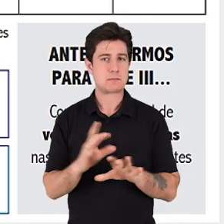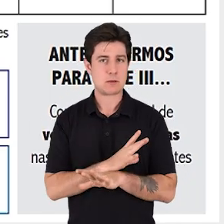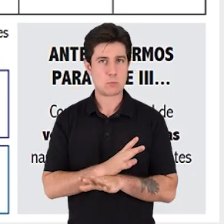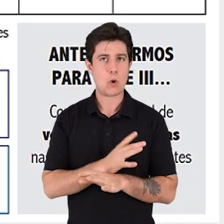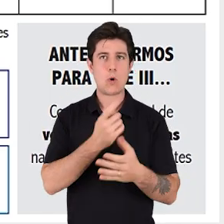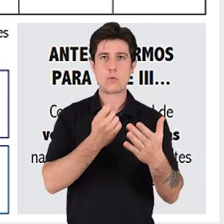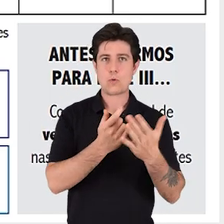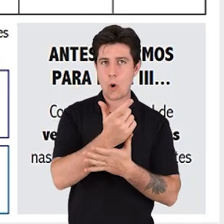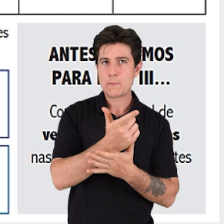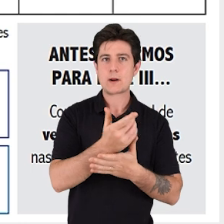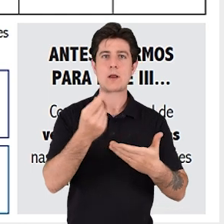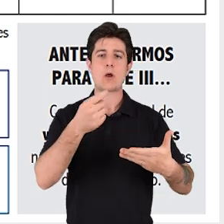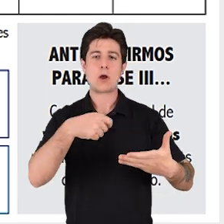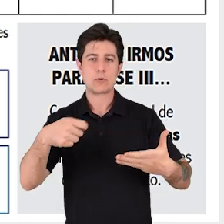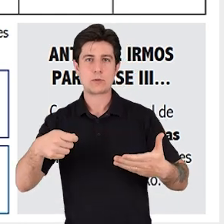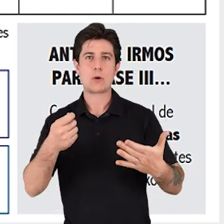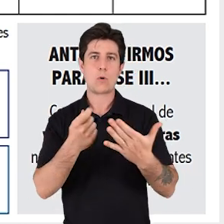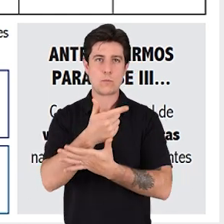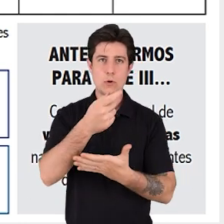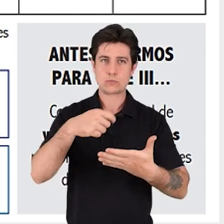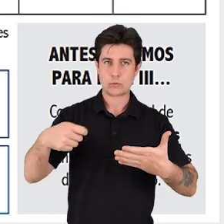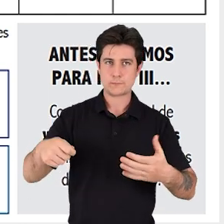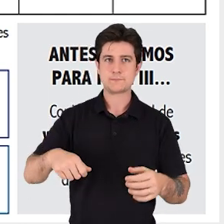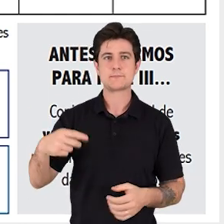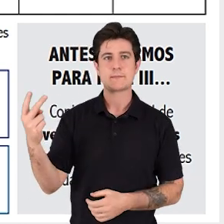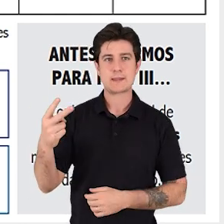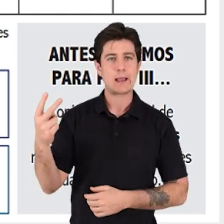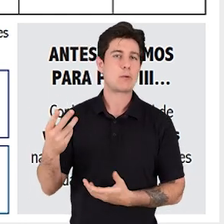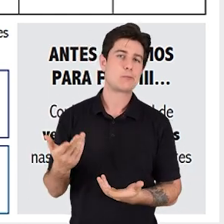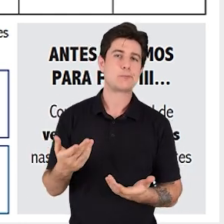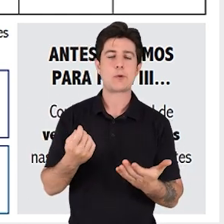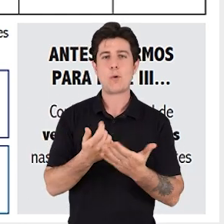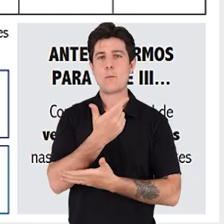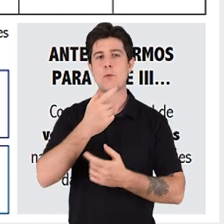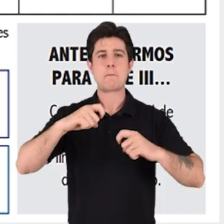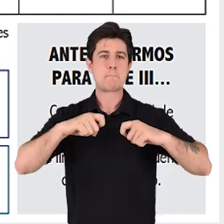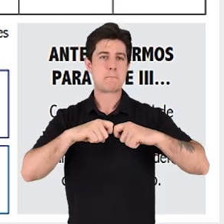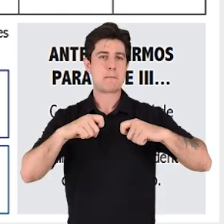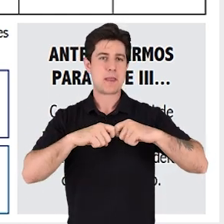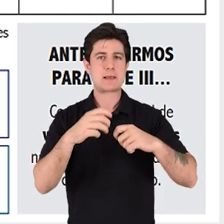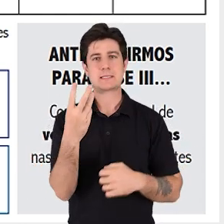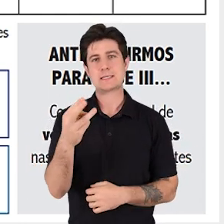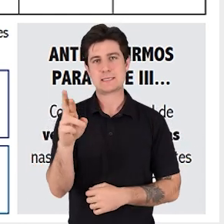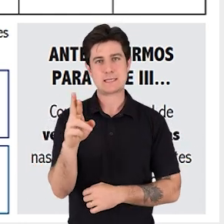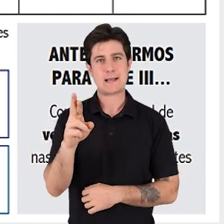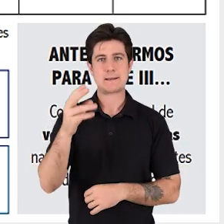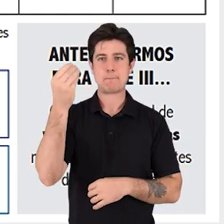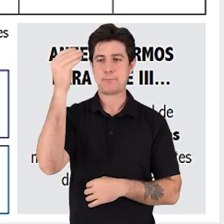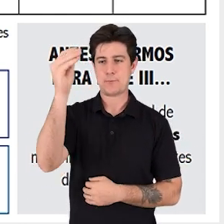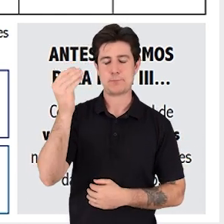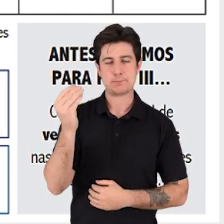após a realização de cada compra. Compra 2, produto meias, por 3 Américas.